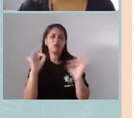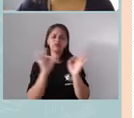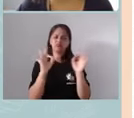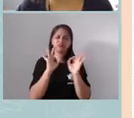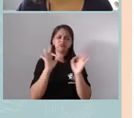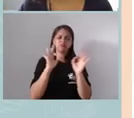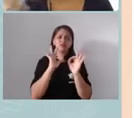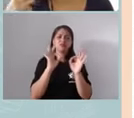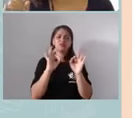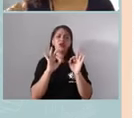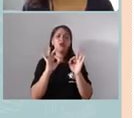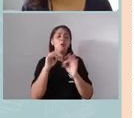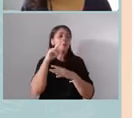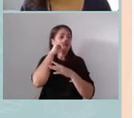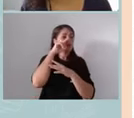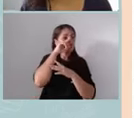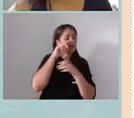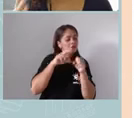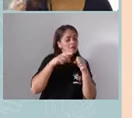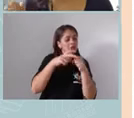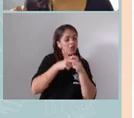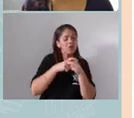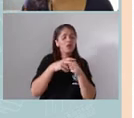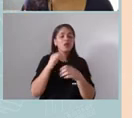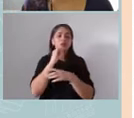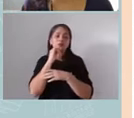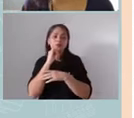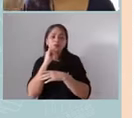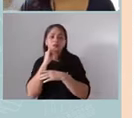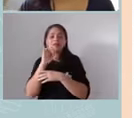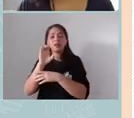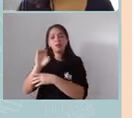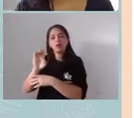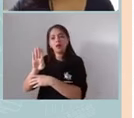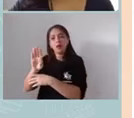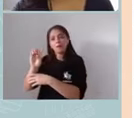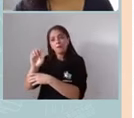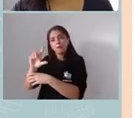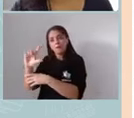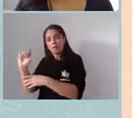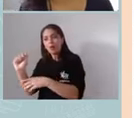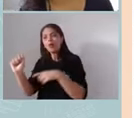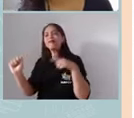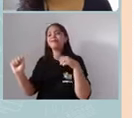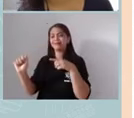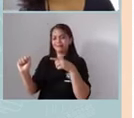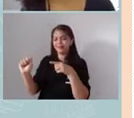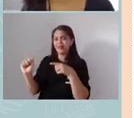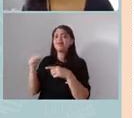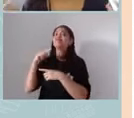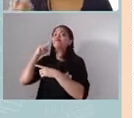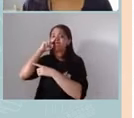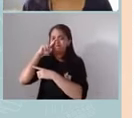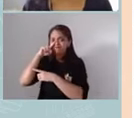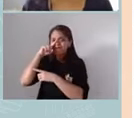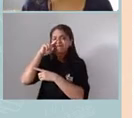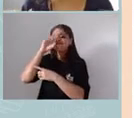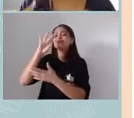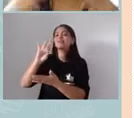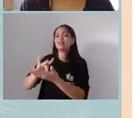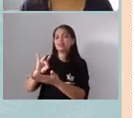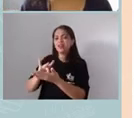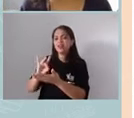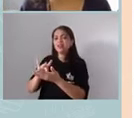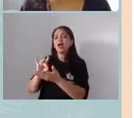alta taxa de mortalidade. Por exemplo, o vírus Ebola. Então, o vírus da doença Ebola, ele é um vírus que é bastante virulento. O vírus da